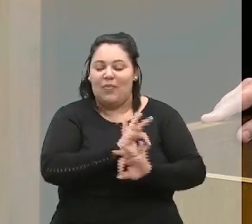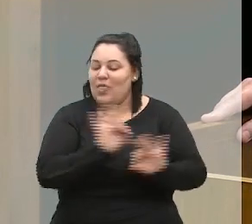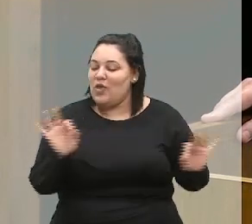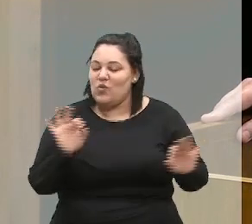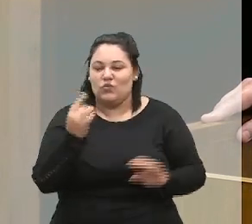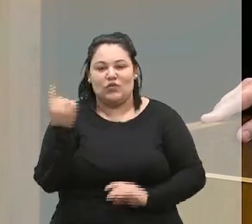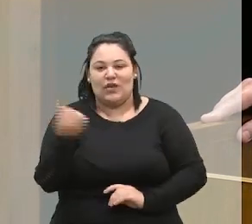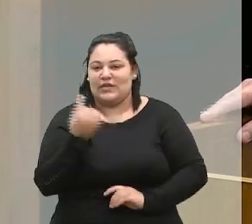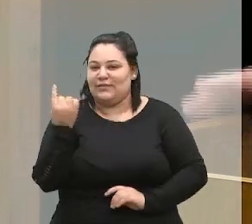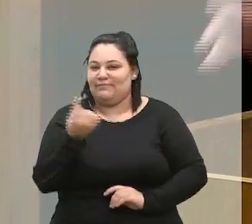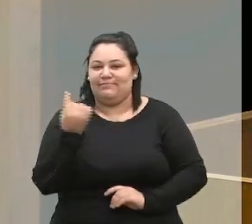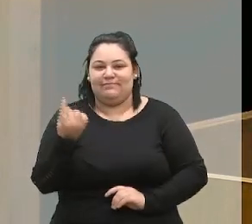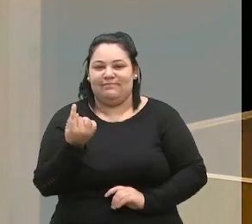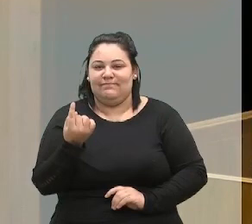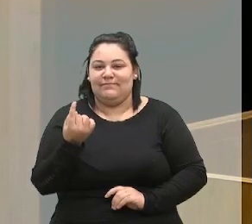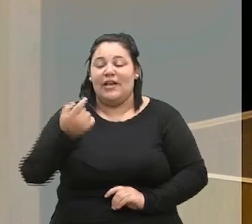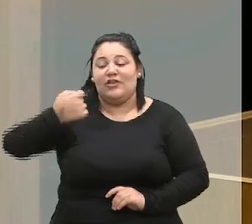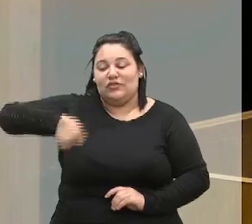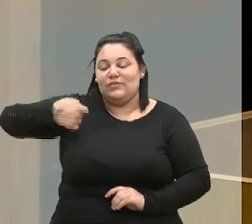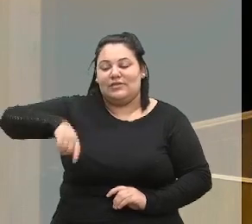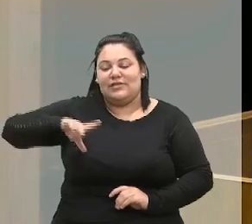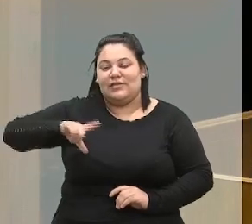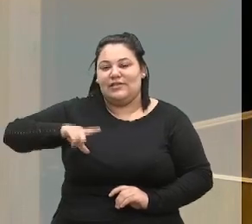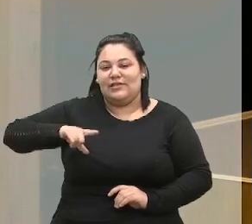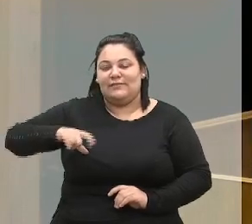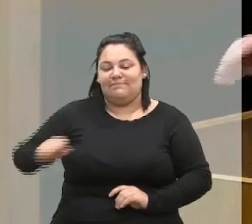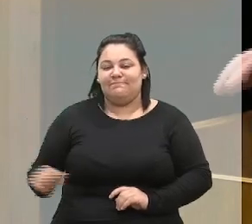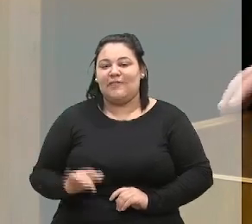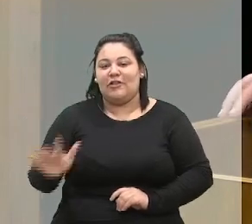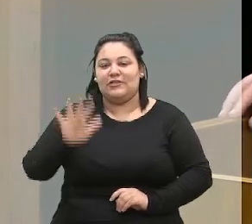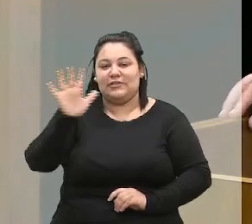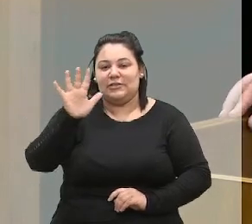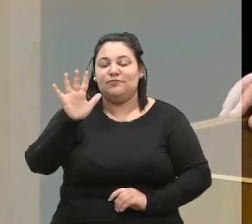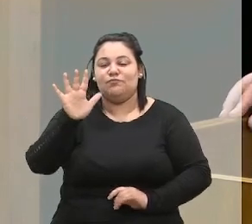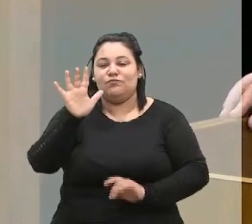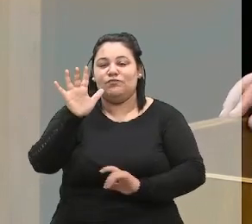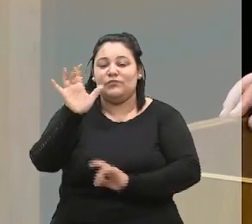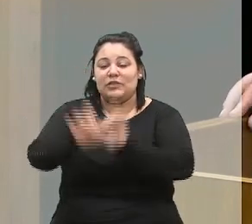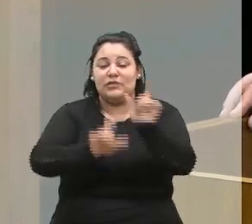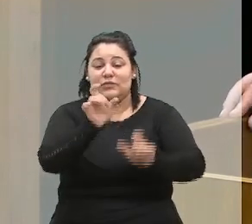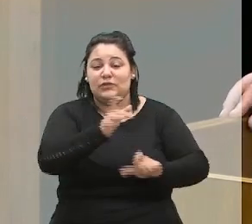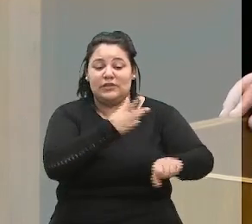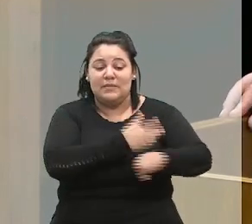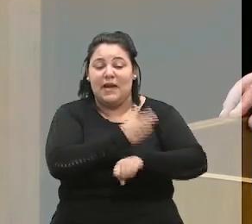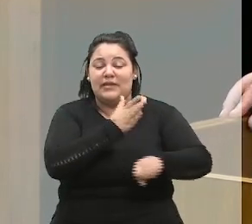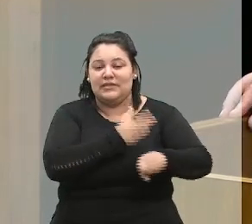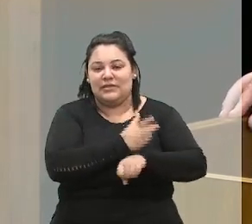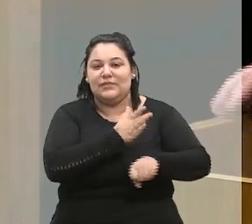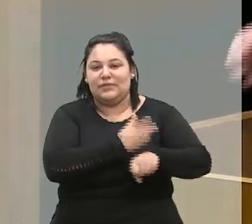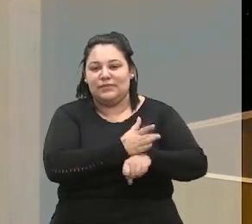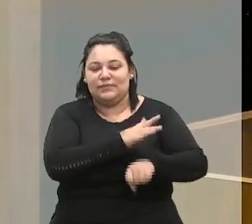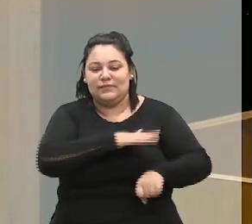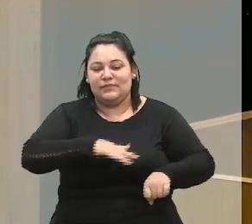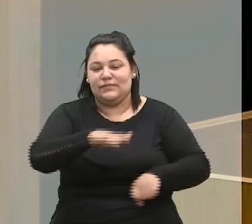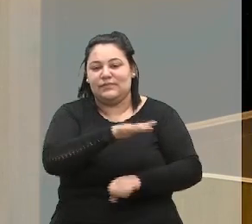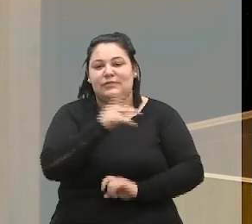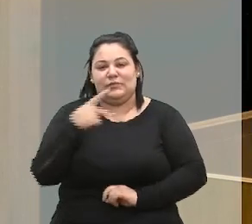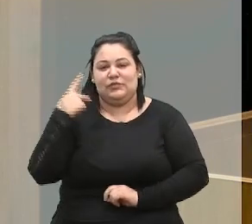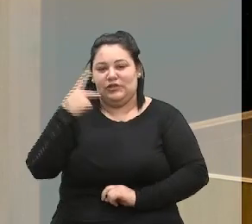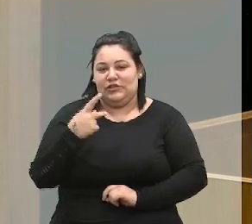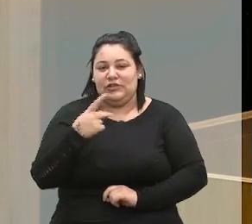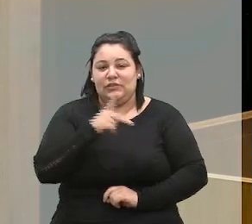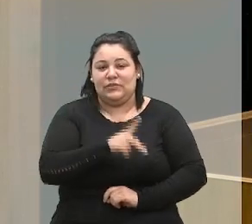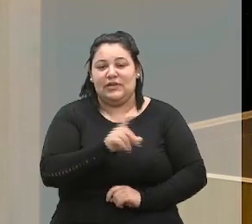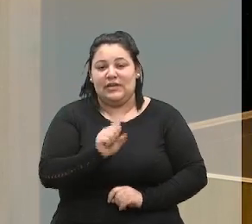sozinho. Precisa-se valorizar aqueles que participam do pleito. E o